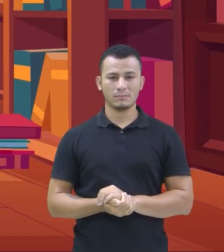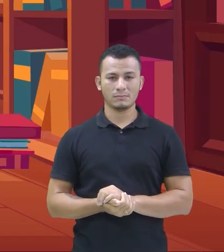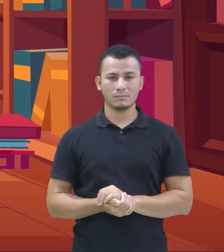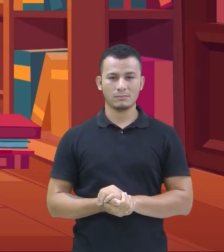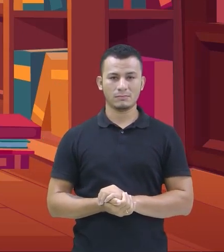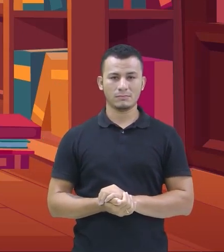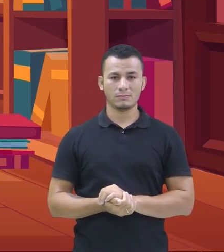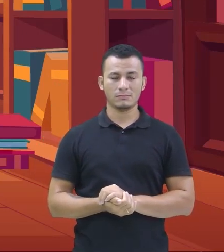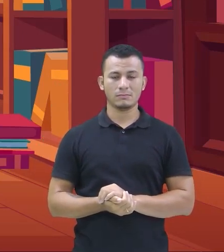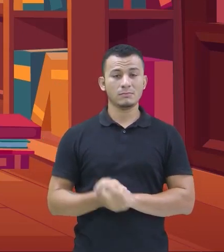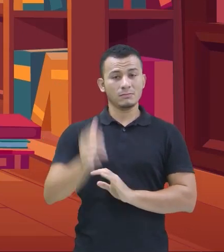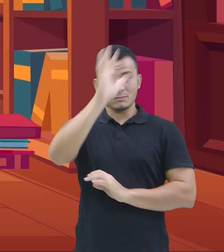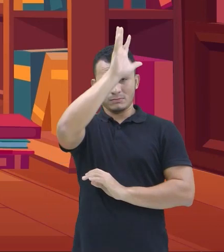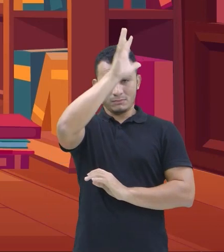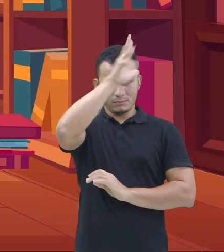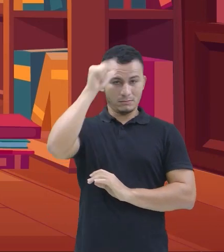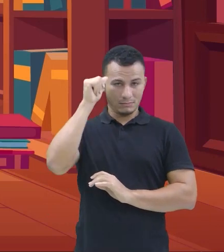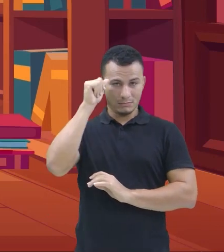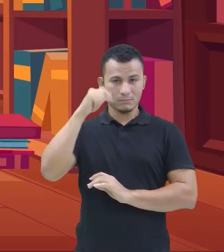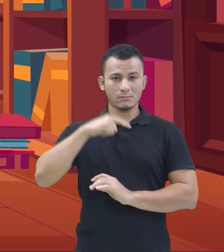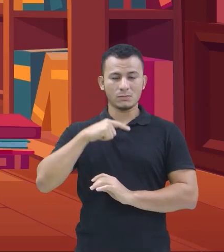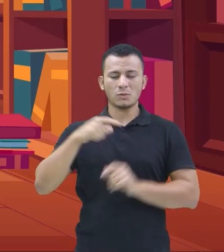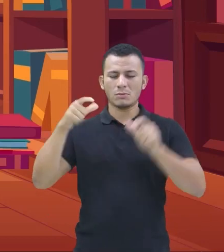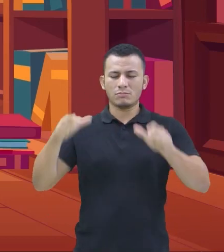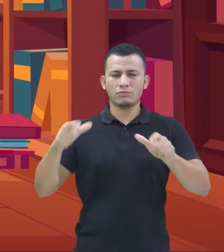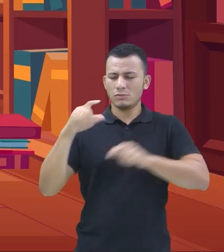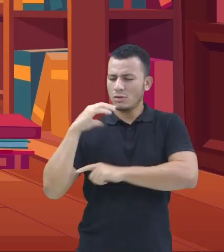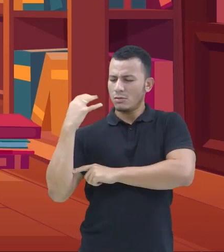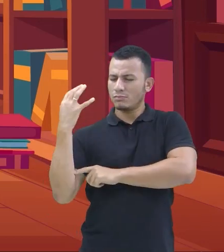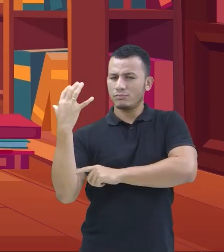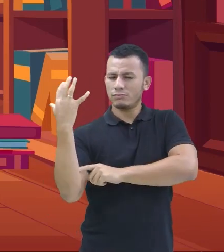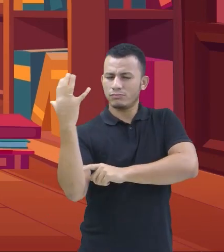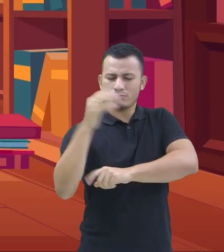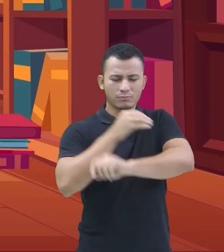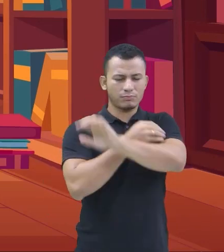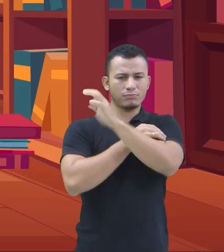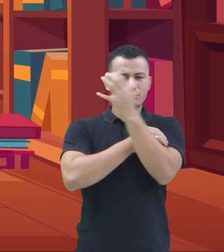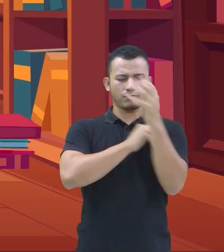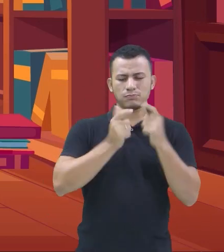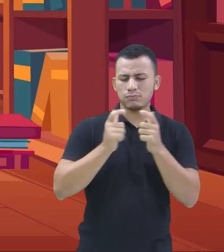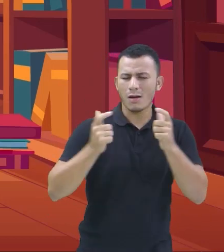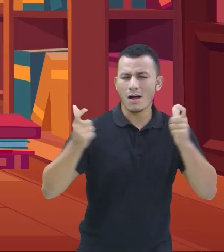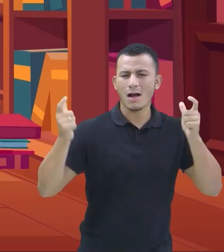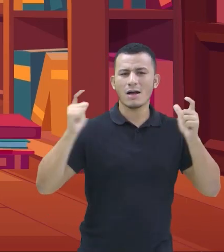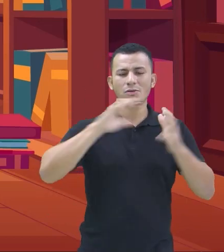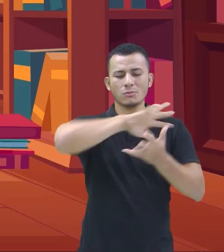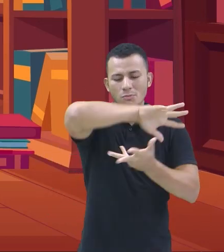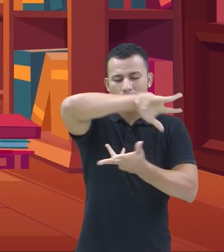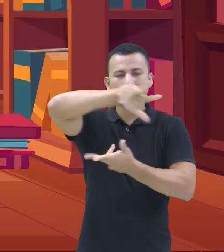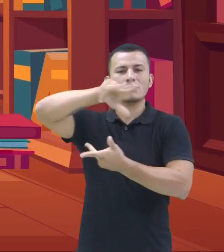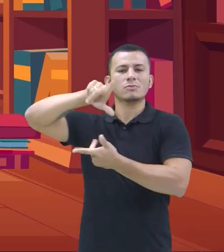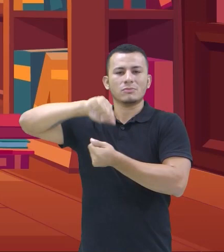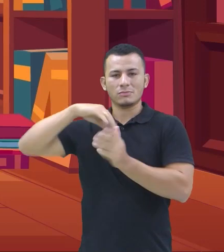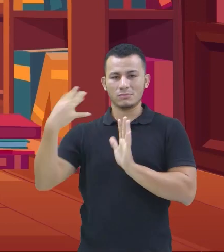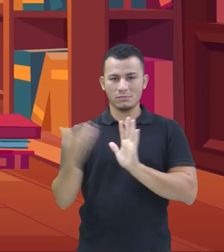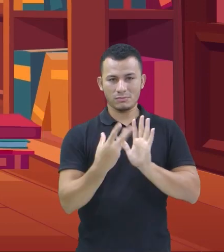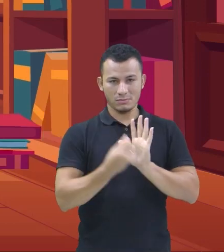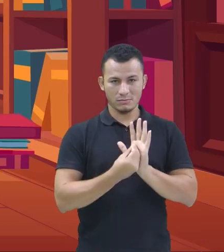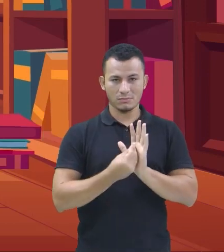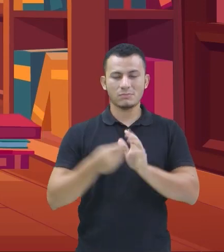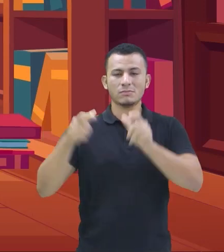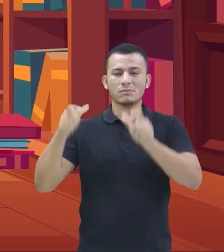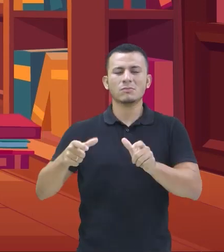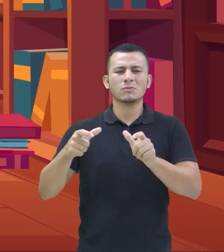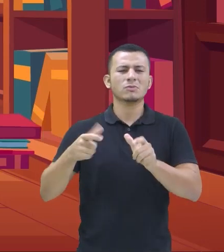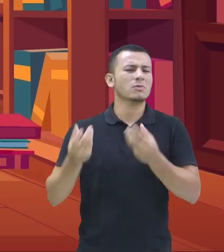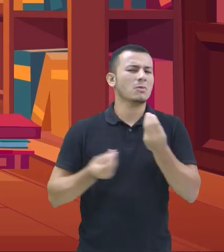A cidade está no meio da maior floresta tropical do mundo, a Floresta Amazônica, e se